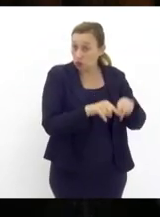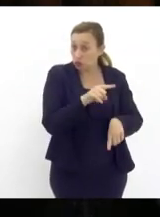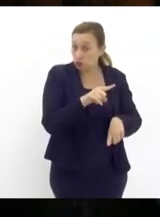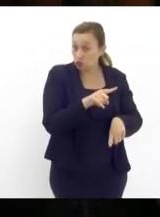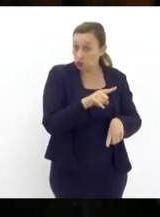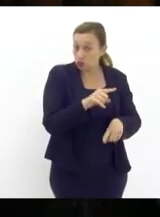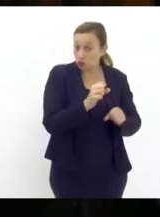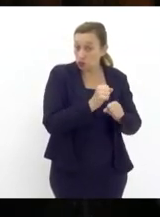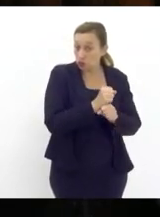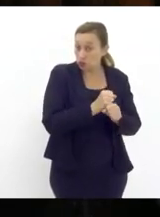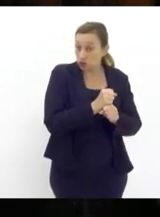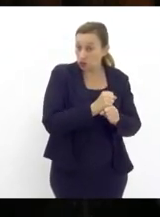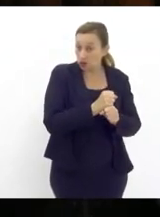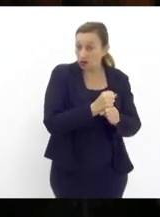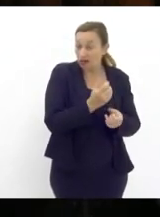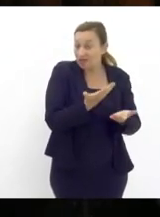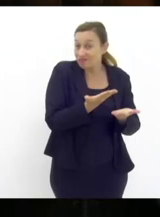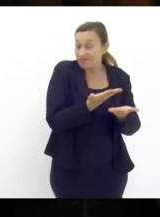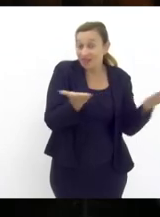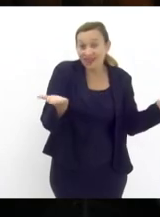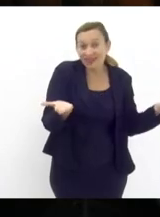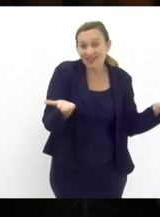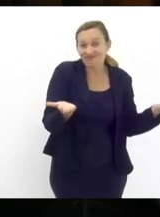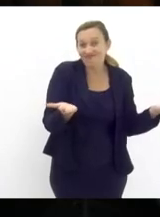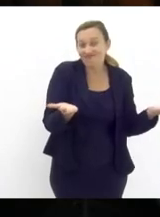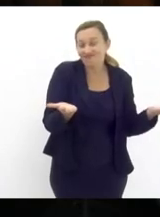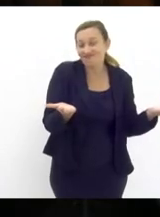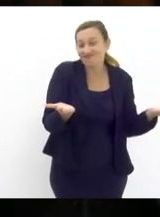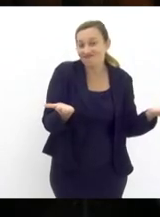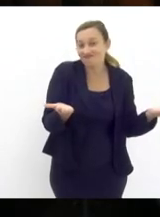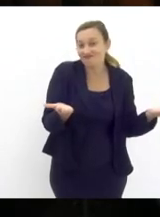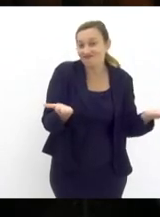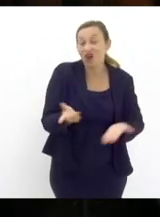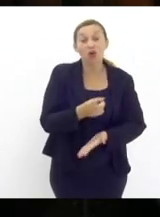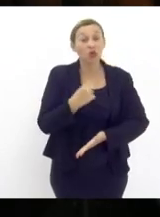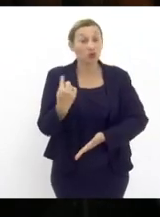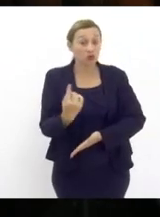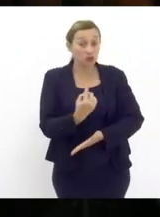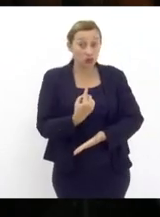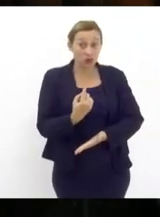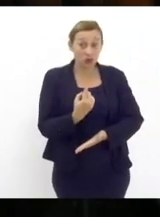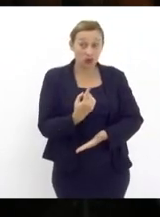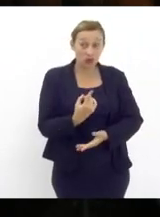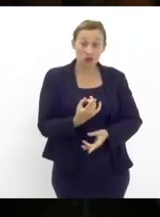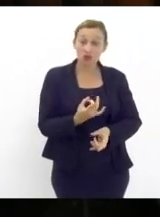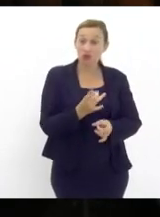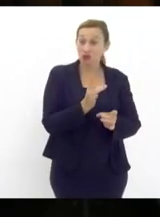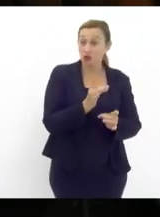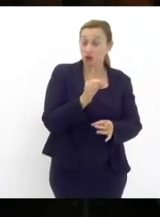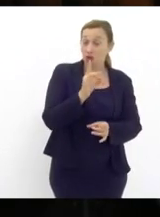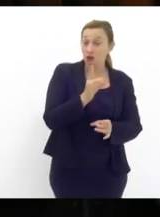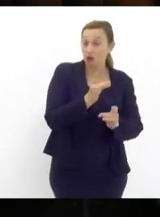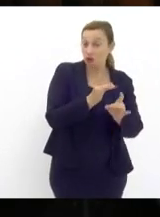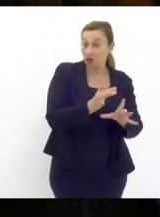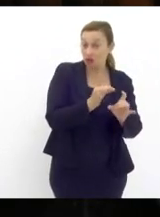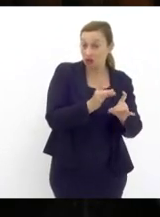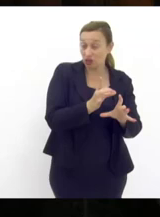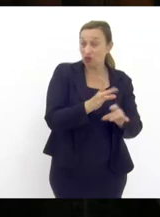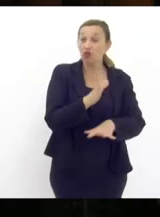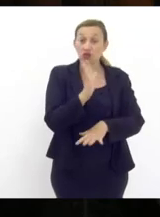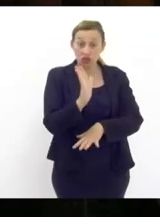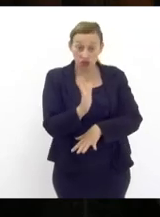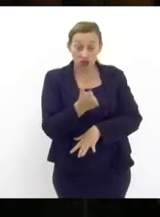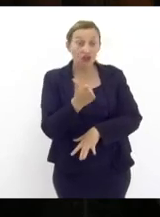ele irá quebrar Aliás o nosso comerciante que já foi um dia sabe